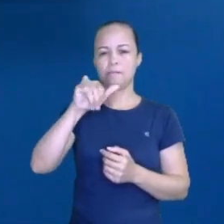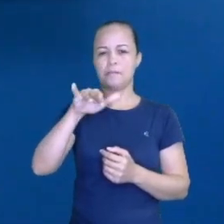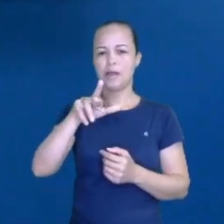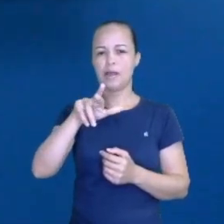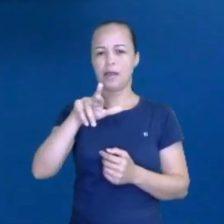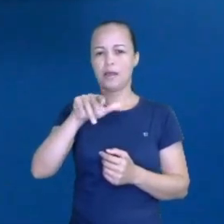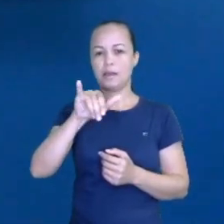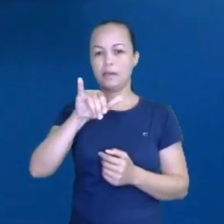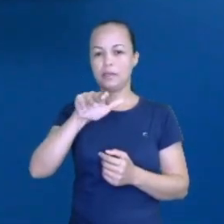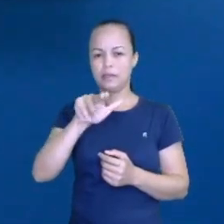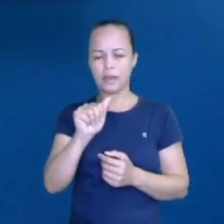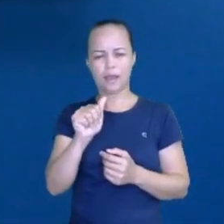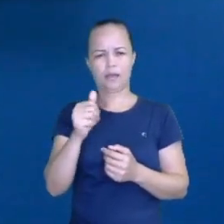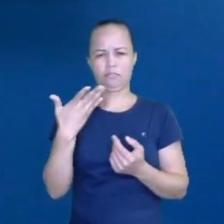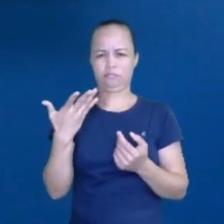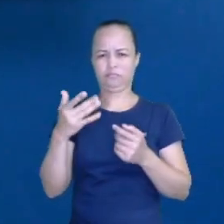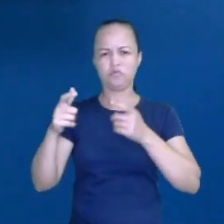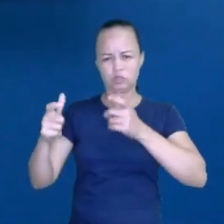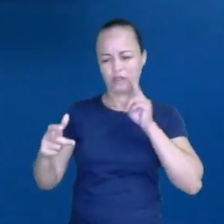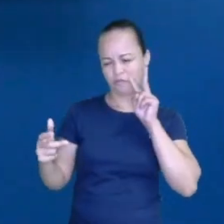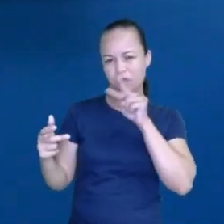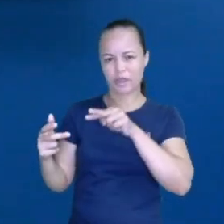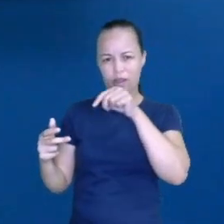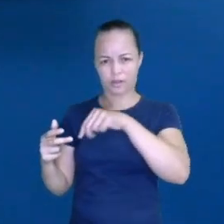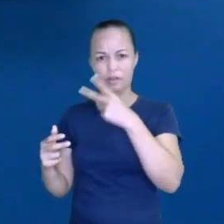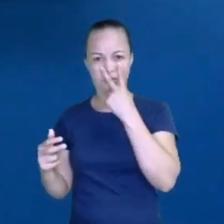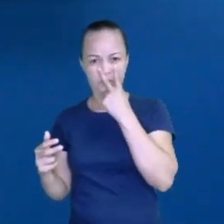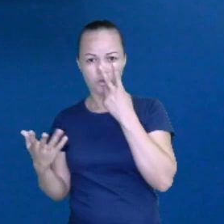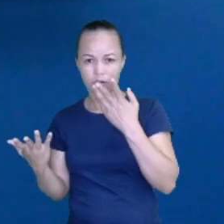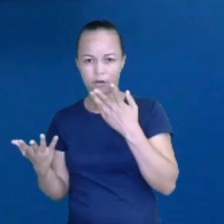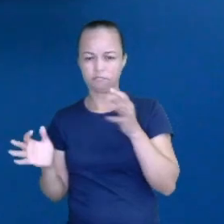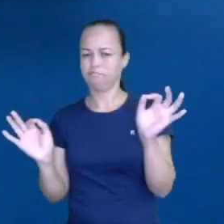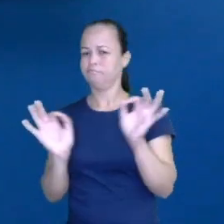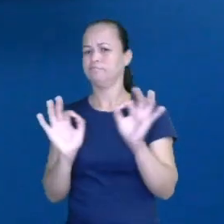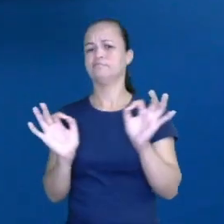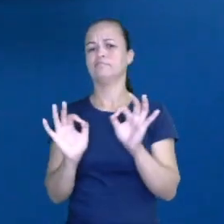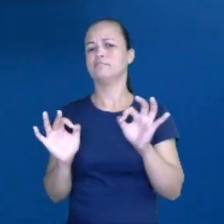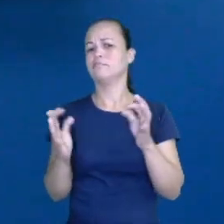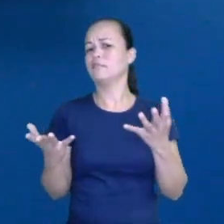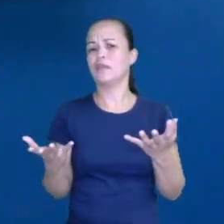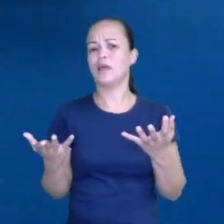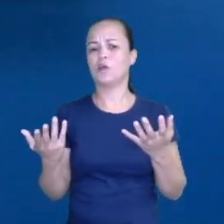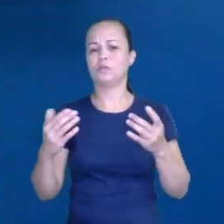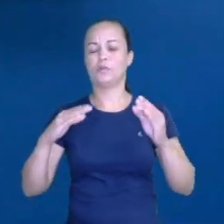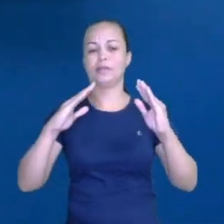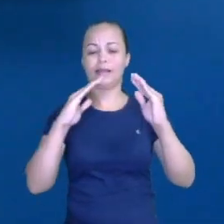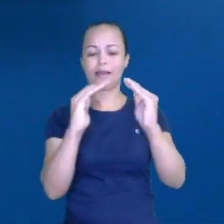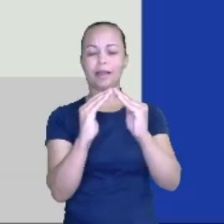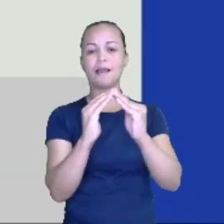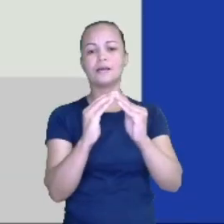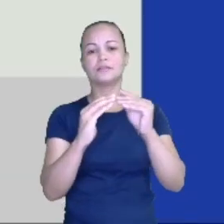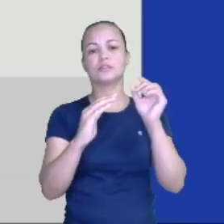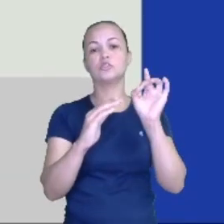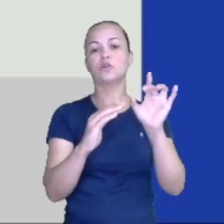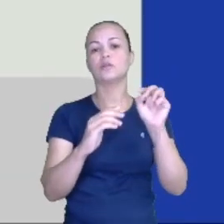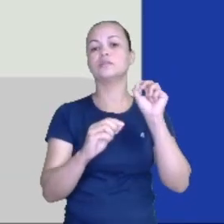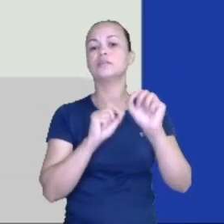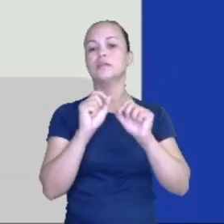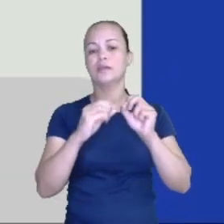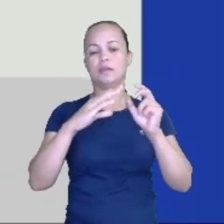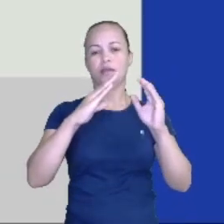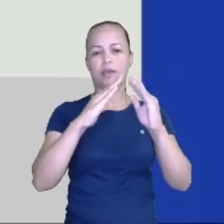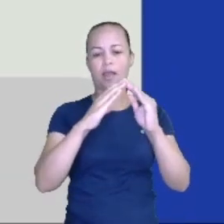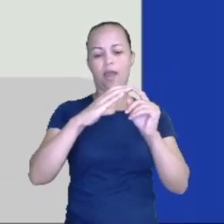dos indígenas, né? Elas são casas, moradias dos índios, tá bom? Então, vamos lá.